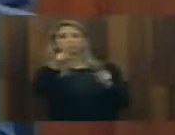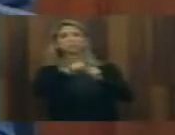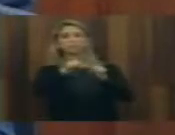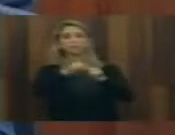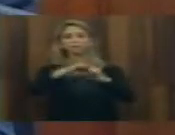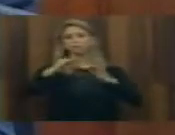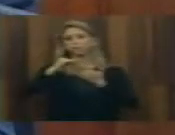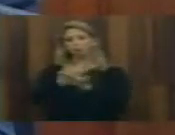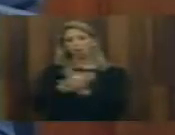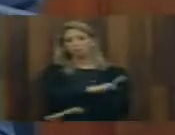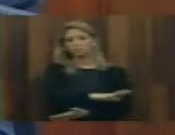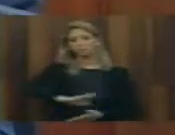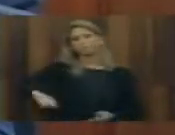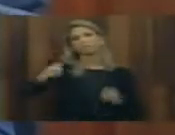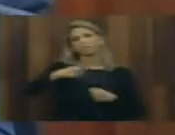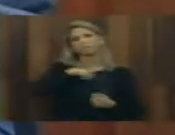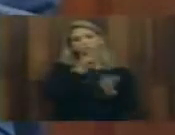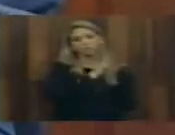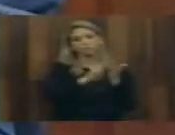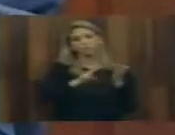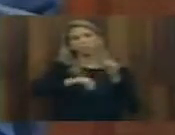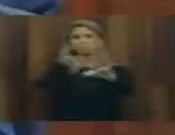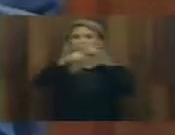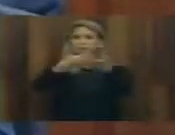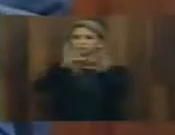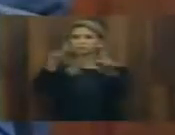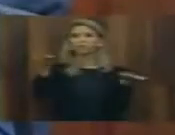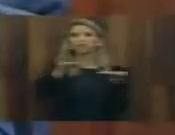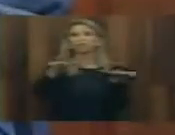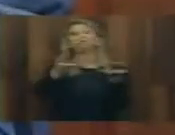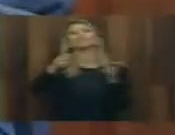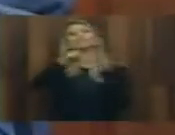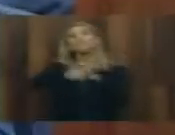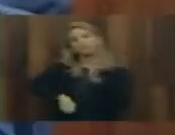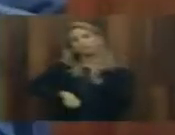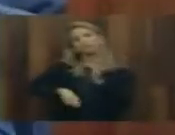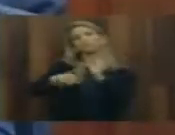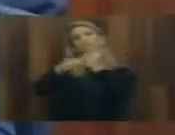do município de Cabo Frio. O veto será encaminhado à CCJ. Veto